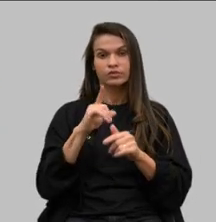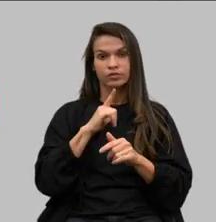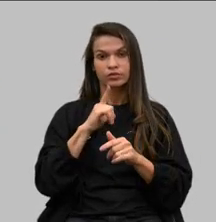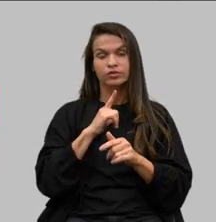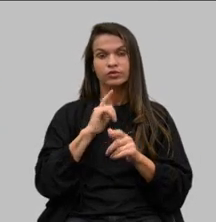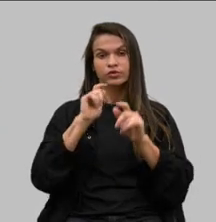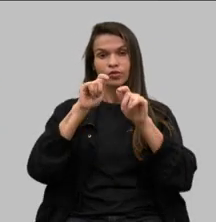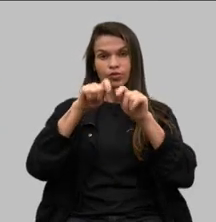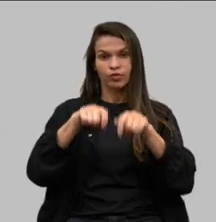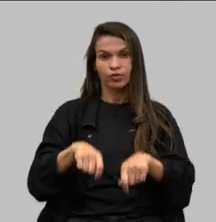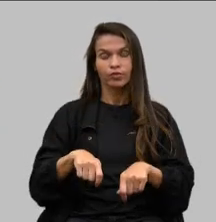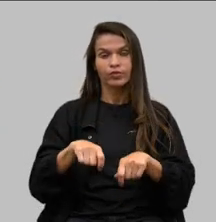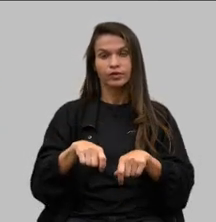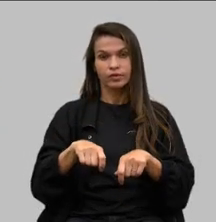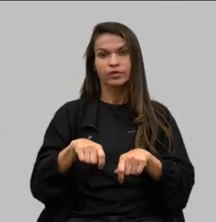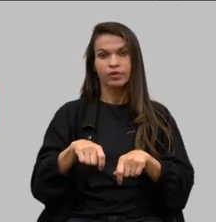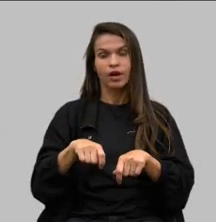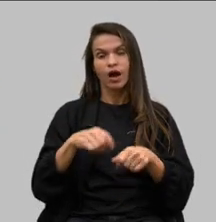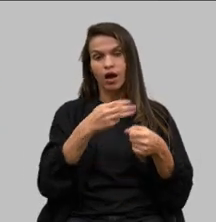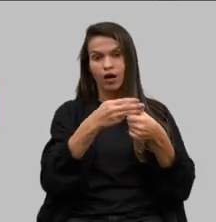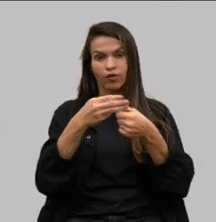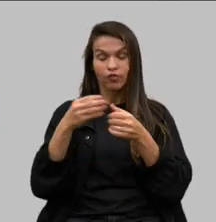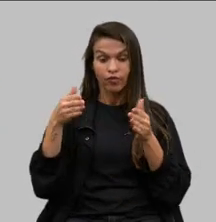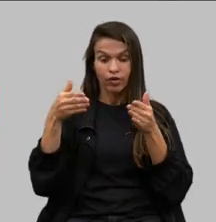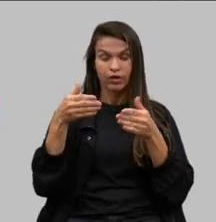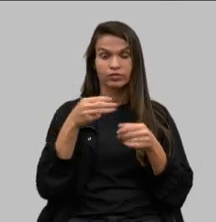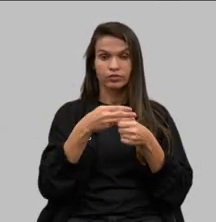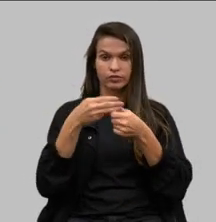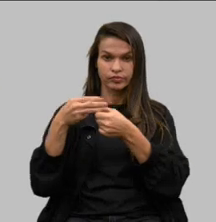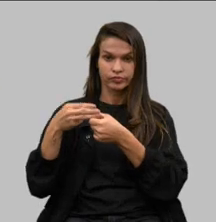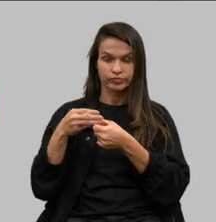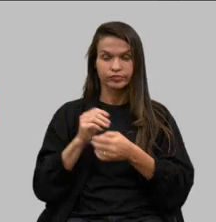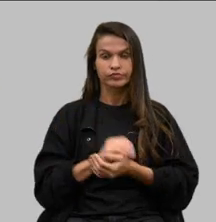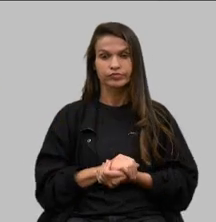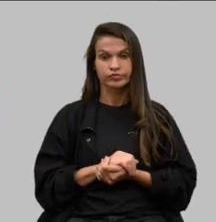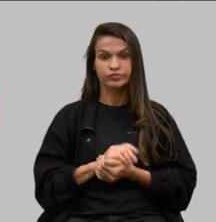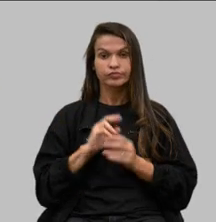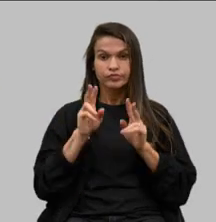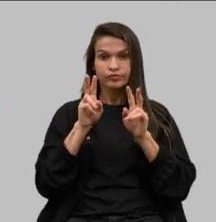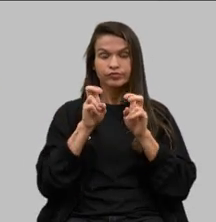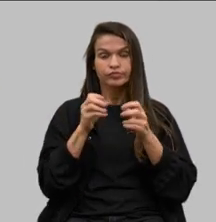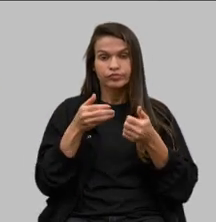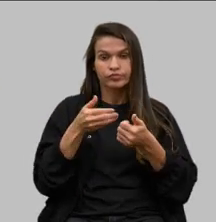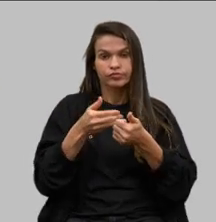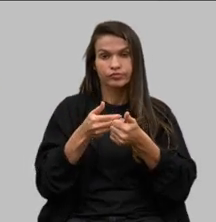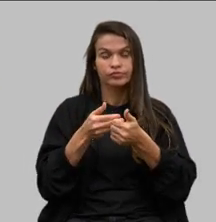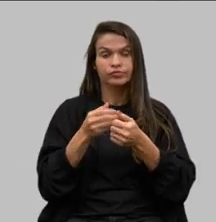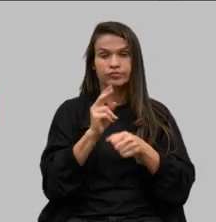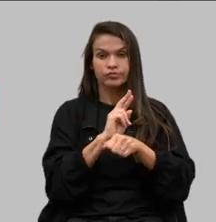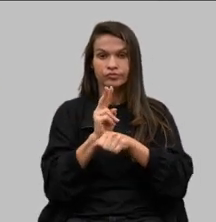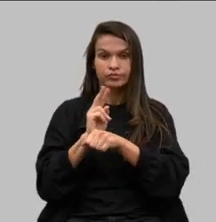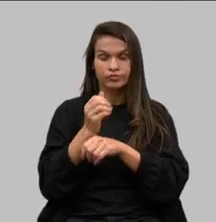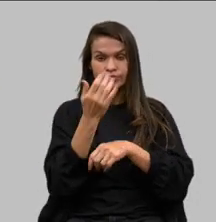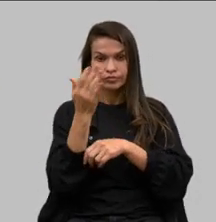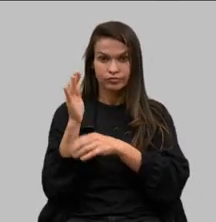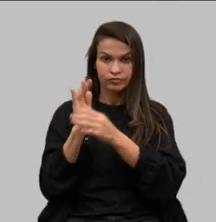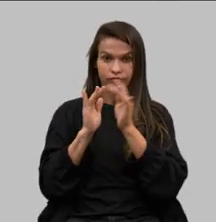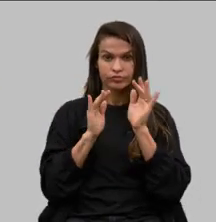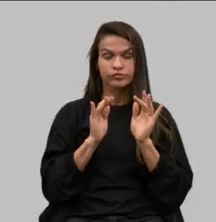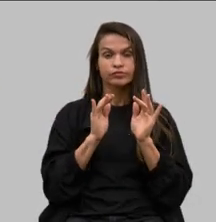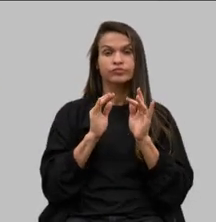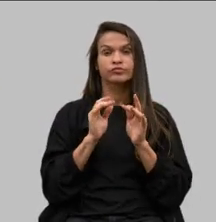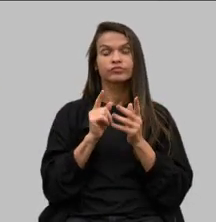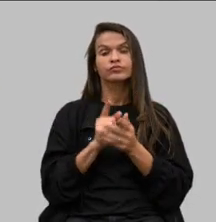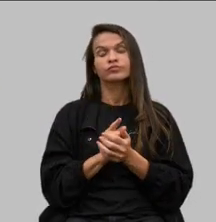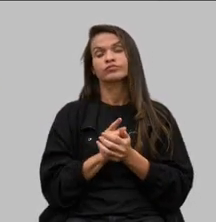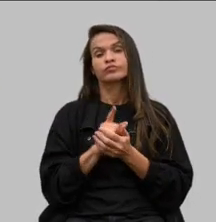competência eh aos municípios o nosso tema próximo então é fiscalização ambiental esse tem sido